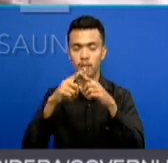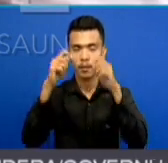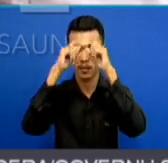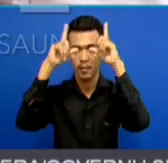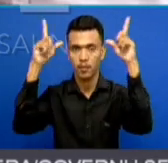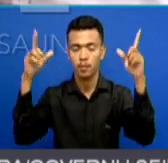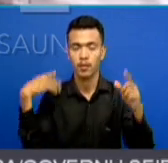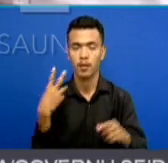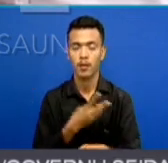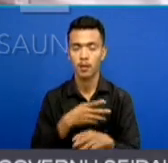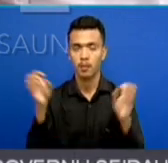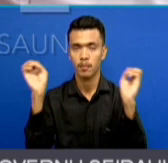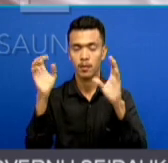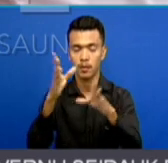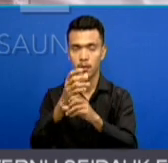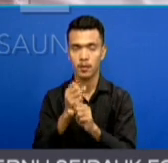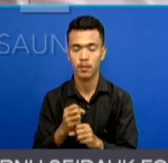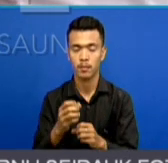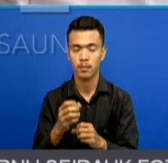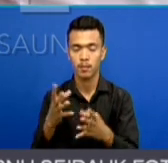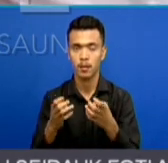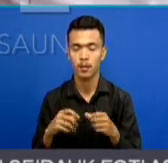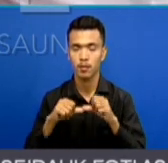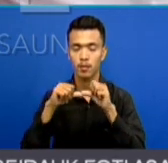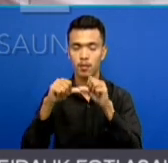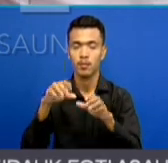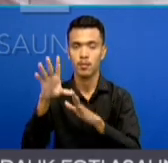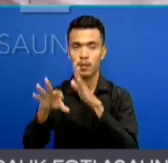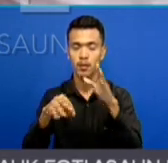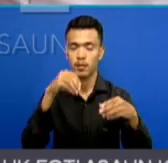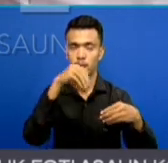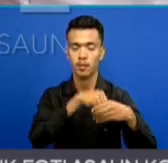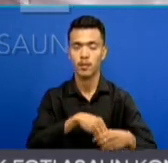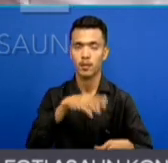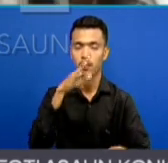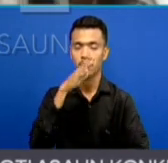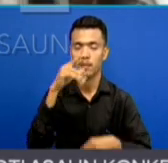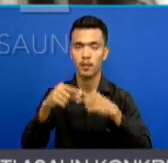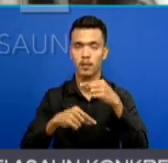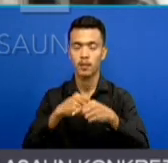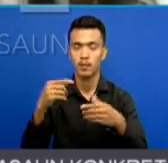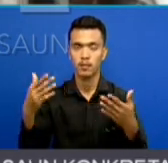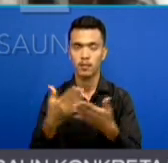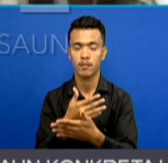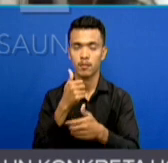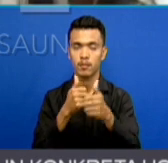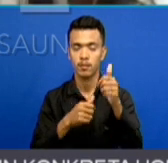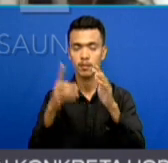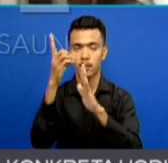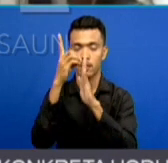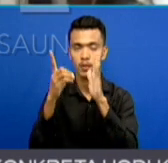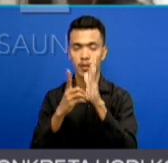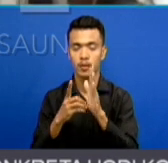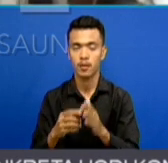satisfais hoje né. Ami hakara continua atu hetam bolsa da mãe jerasaun foun nian. Tuir dados total